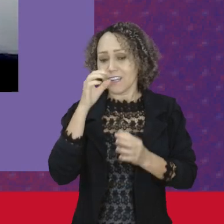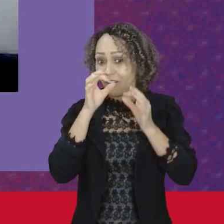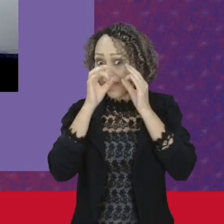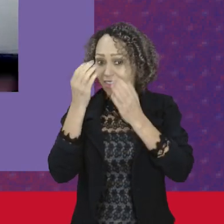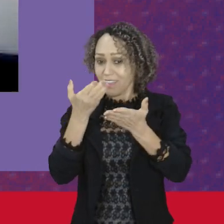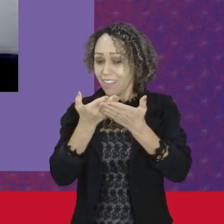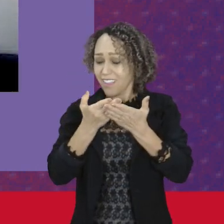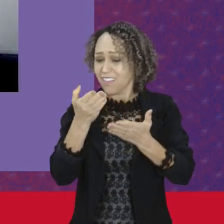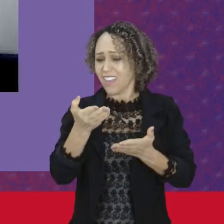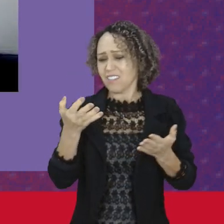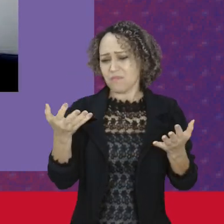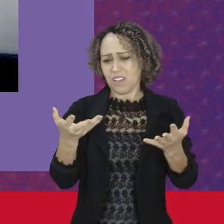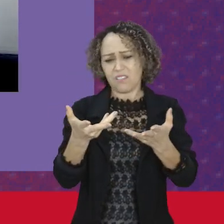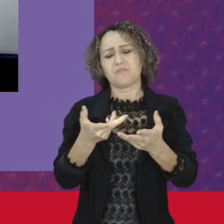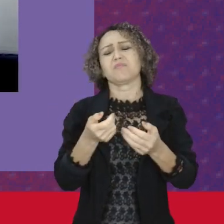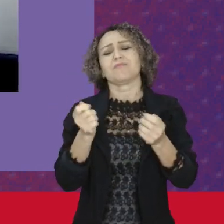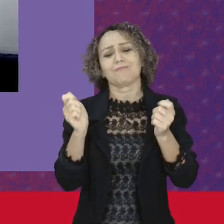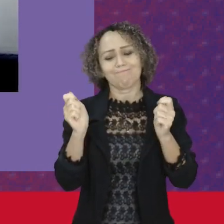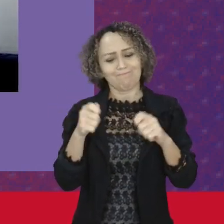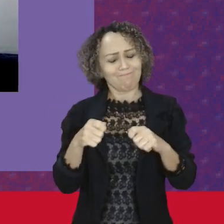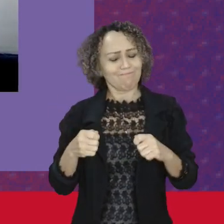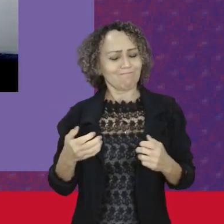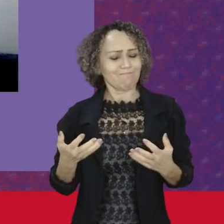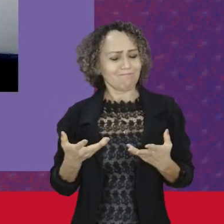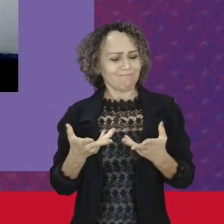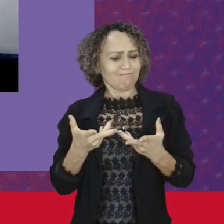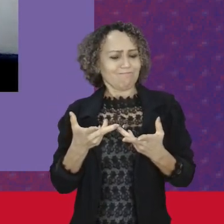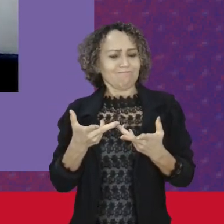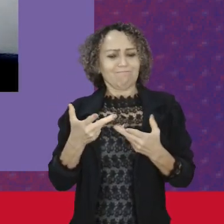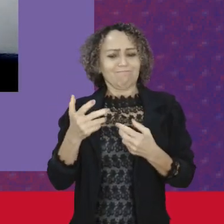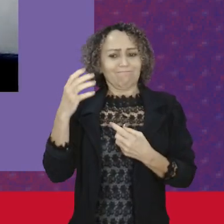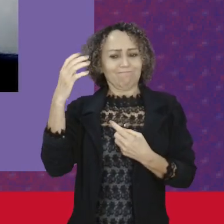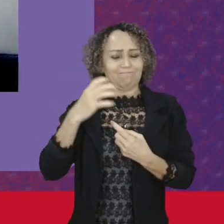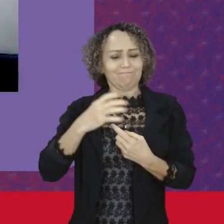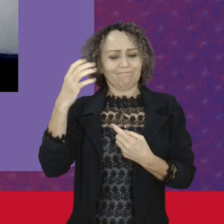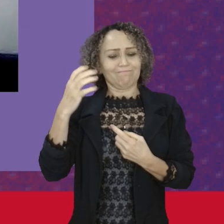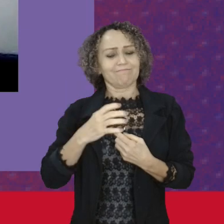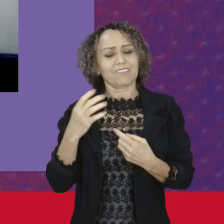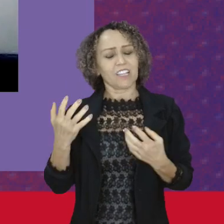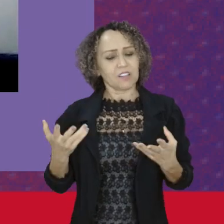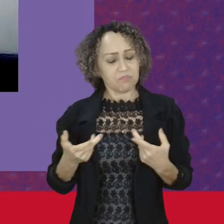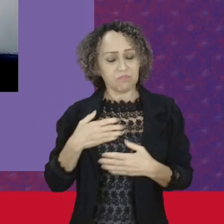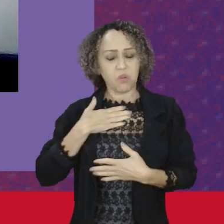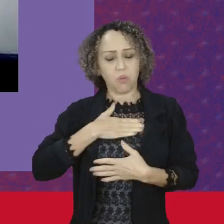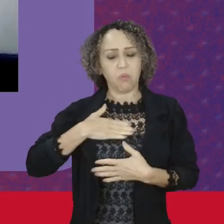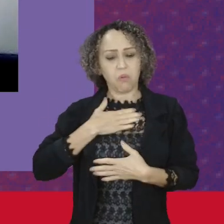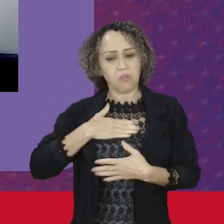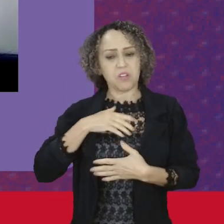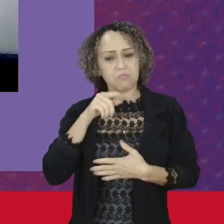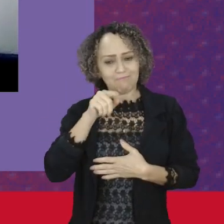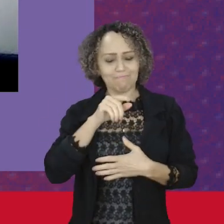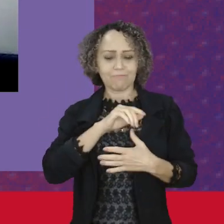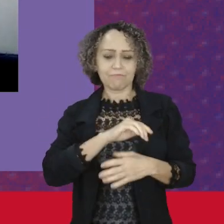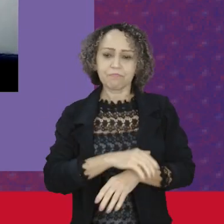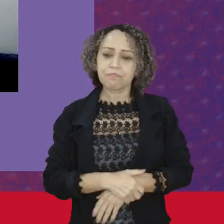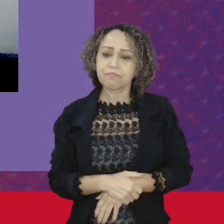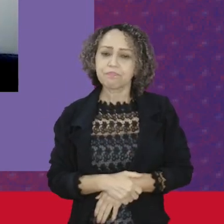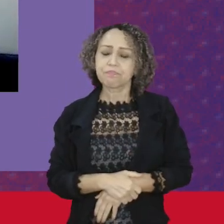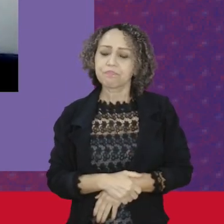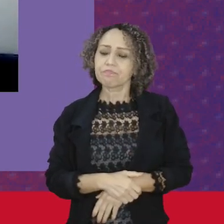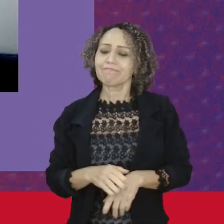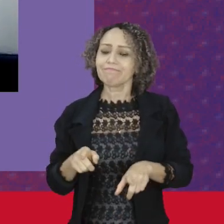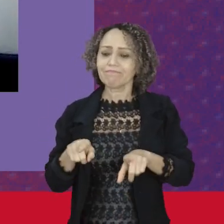assistir às aulas, tá certo? É super instigante, gostei bastante, viu, Amelinha? E eu queria fazer,